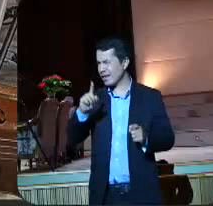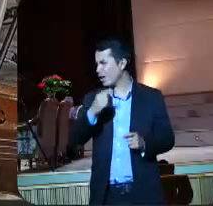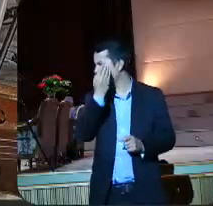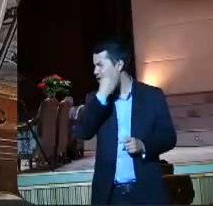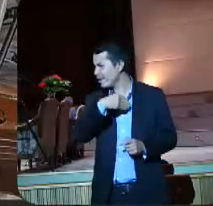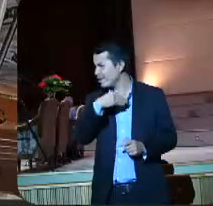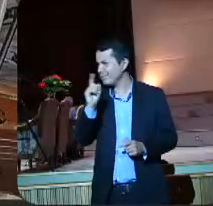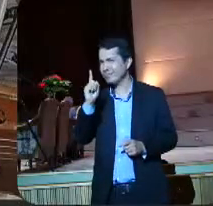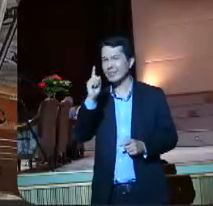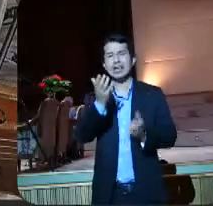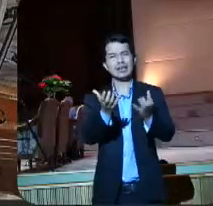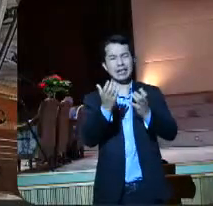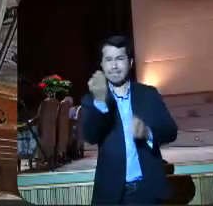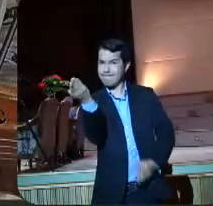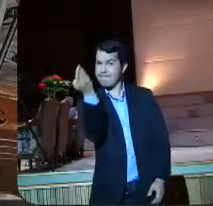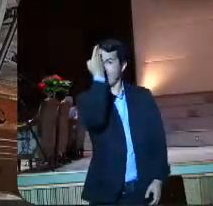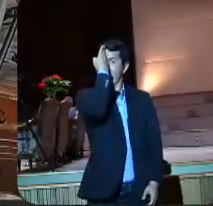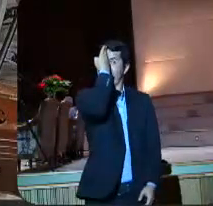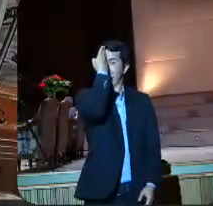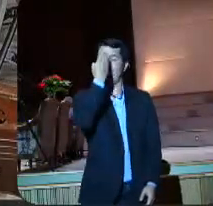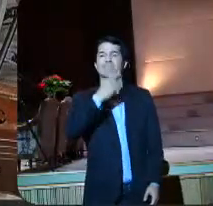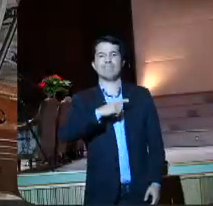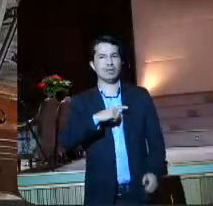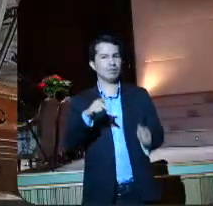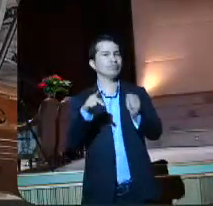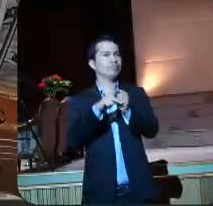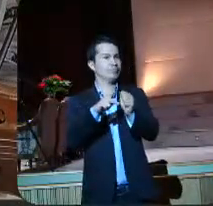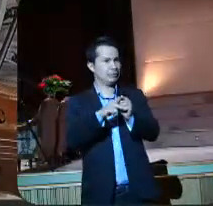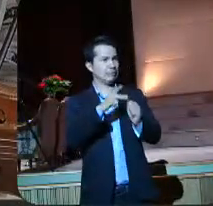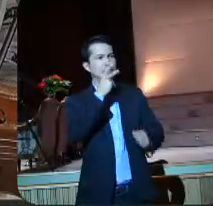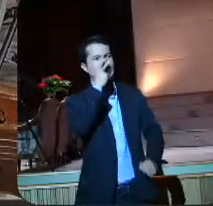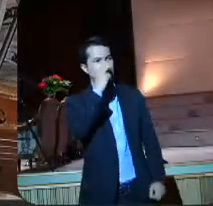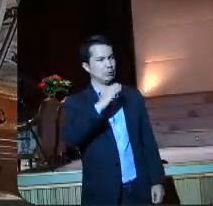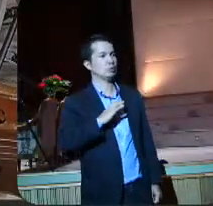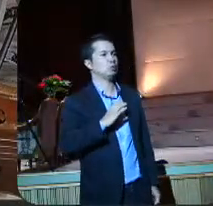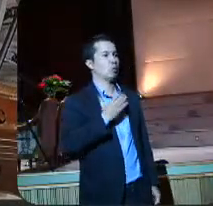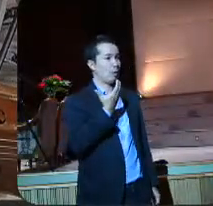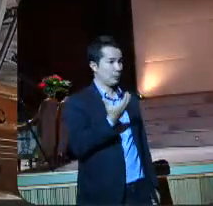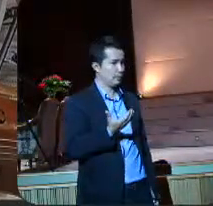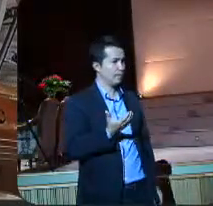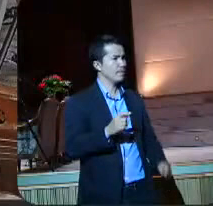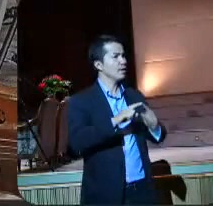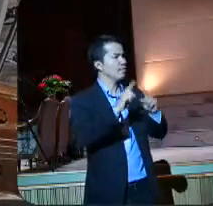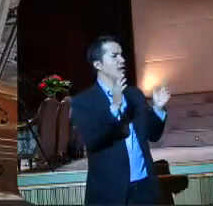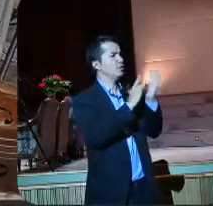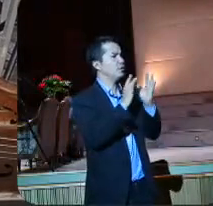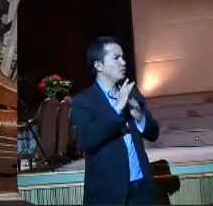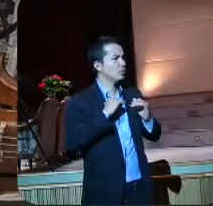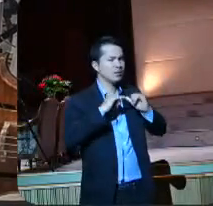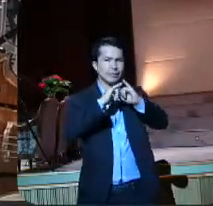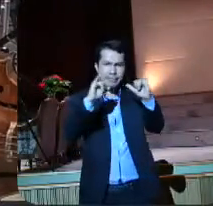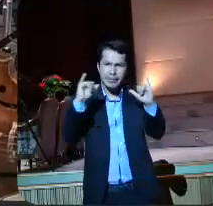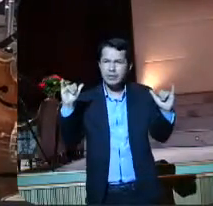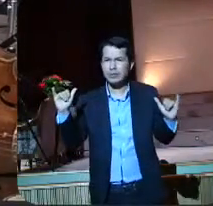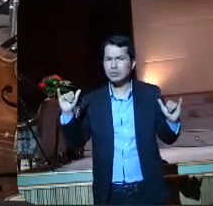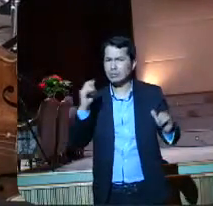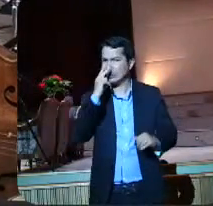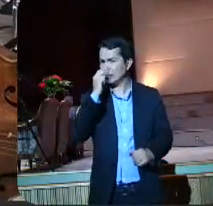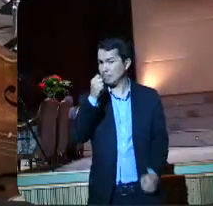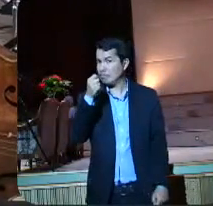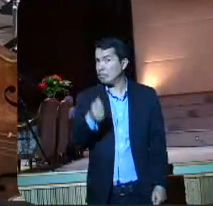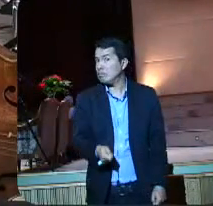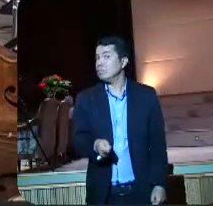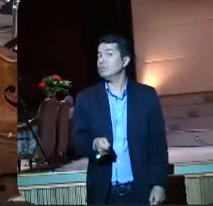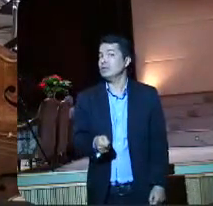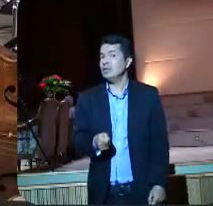orelha, era o centro da cabeça. E aí Jesus vai dizer para ele alguma coisa muito forte, diz